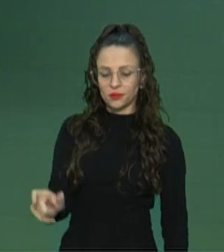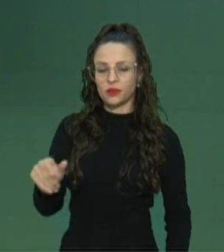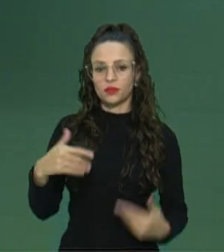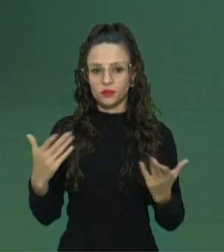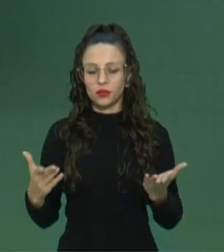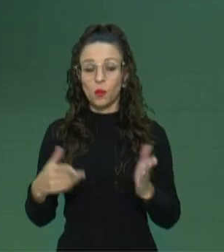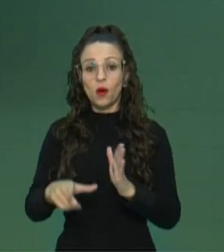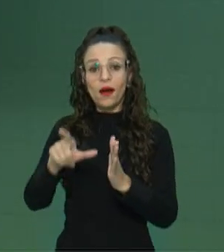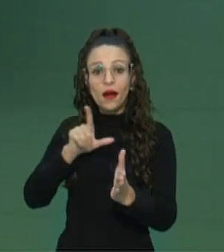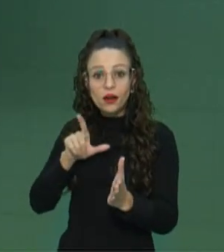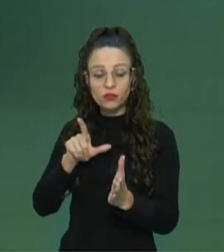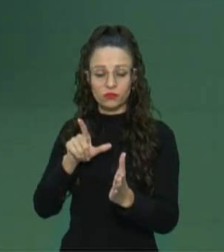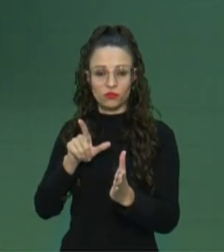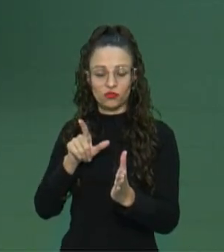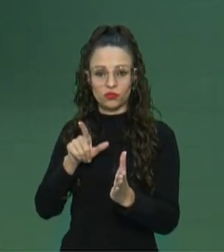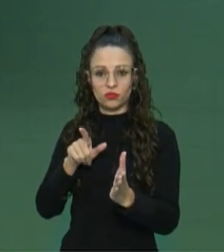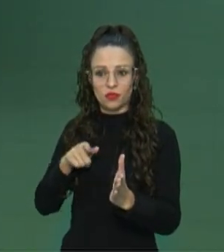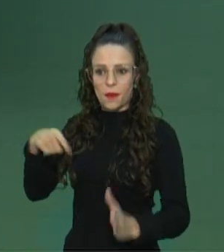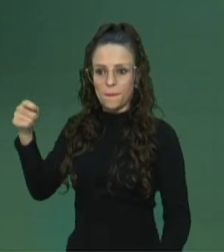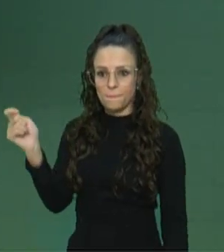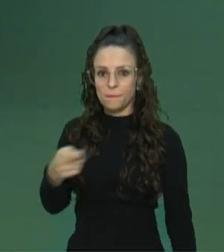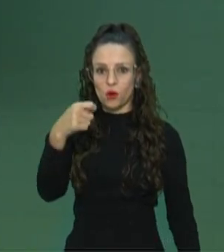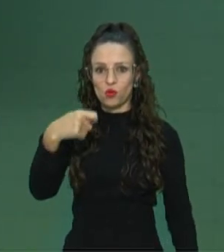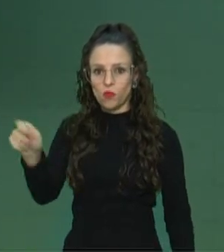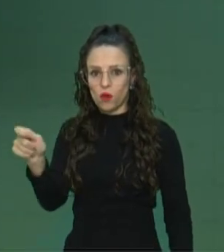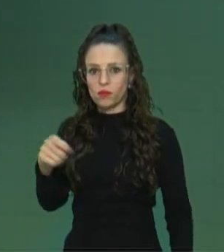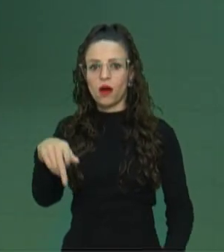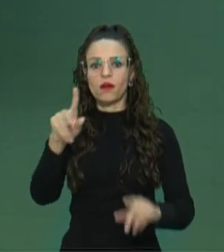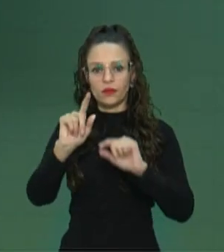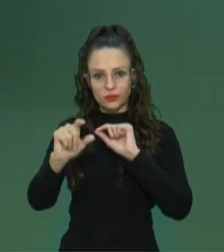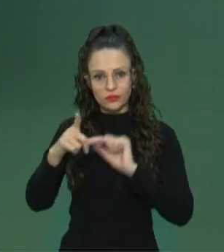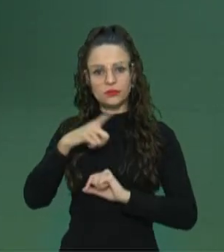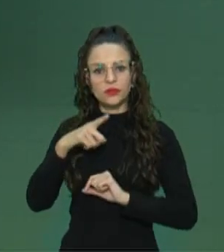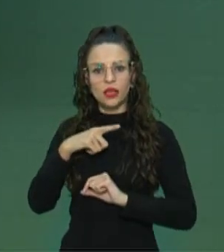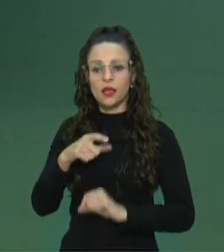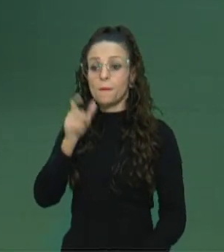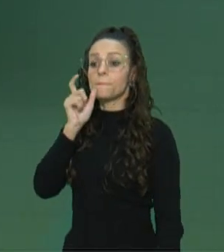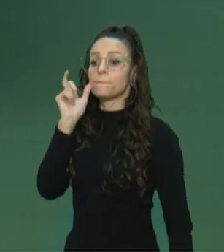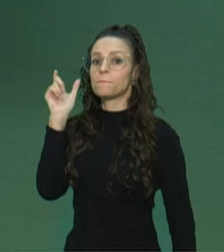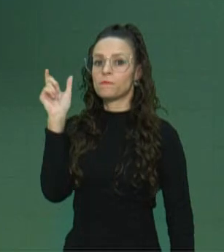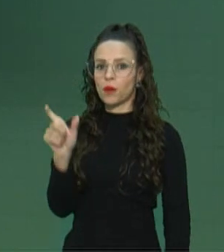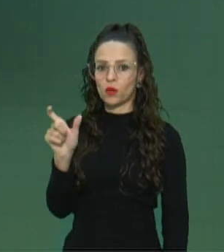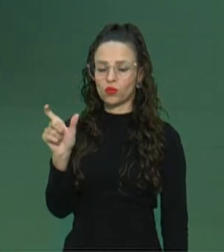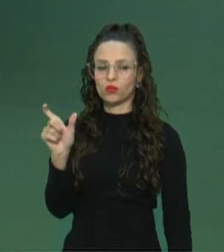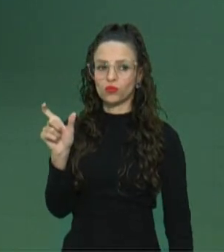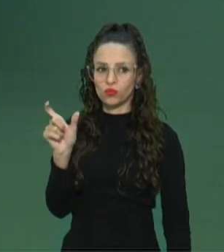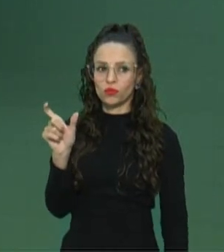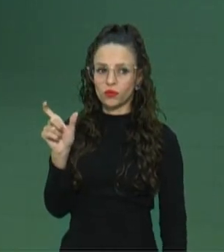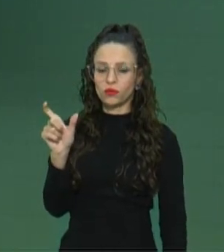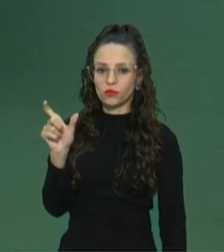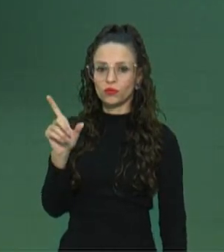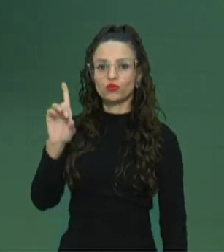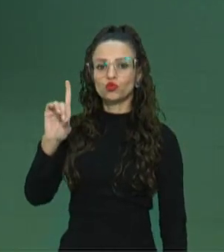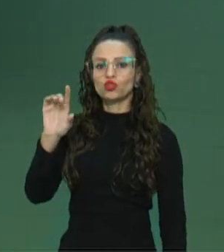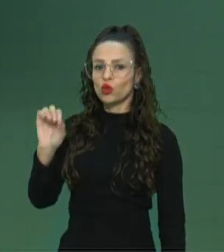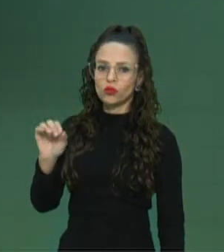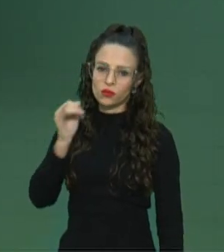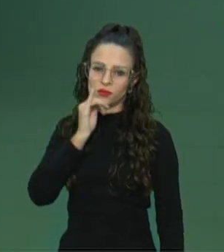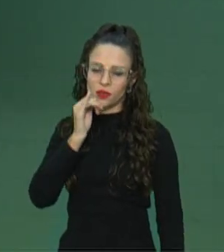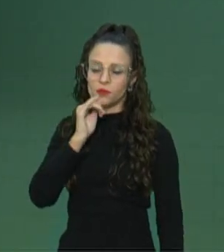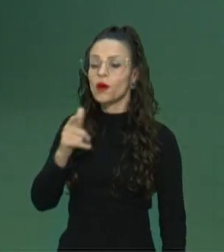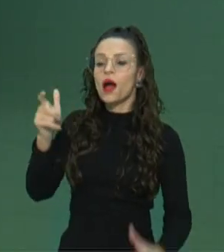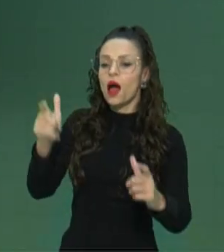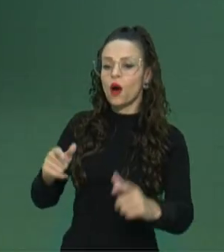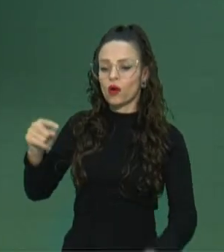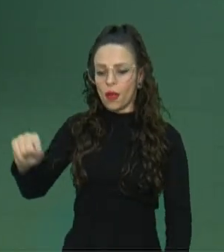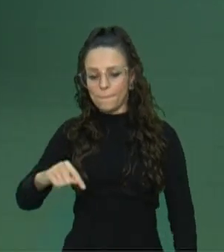Então, antes de qualquer aplicação de golpe, há essa pronunciação, esse enunciado, né, da onde será dado